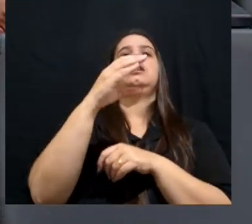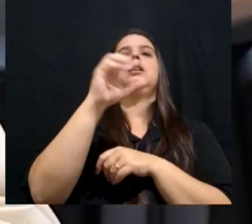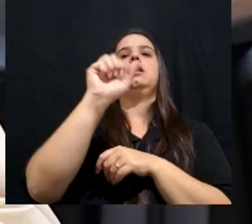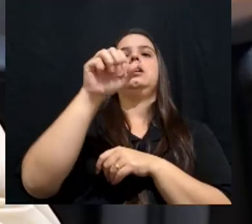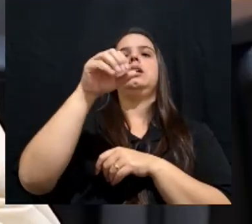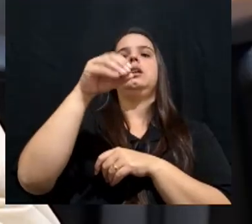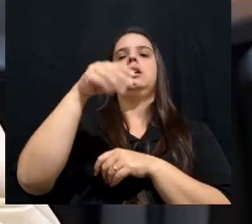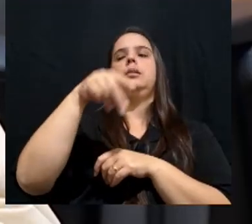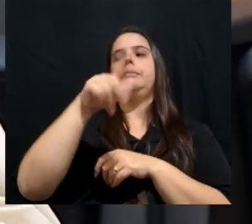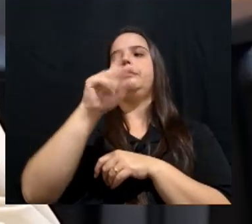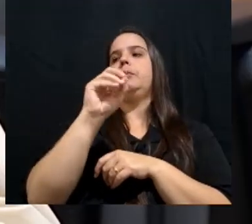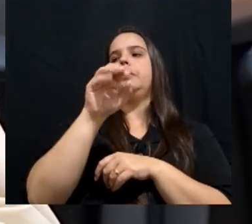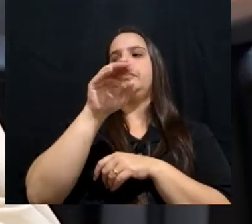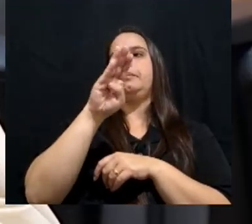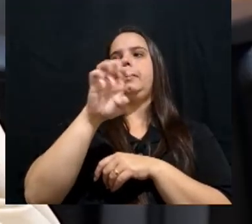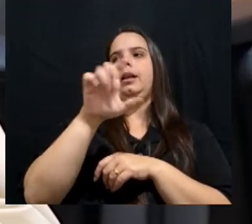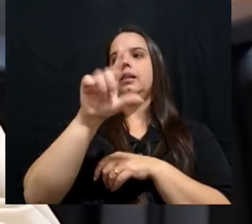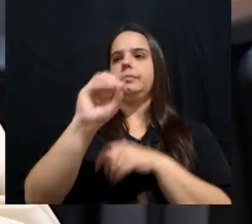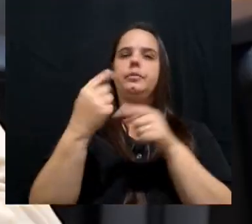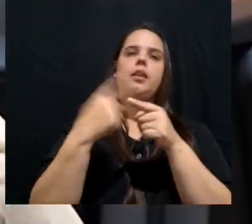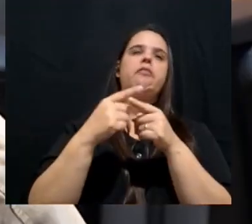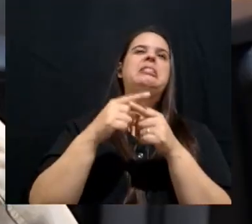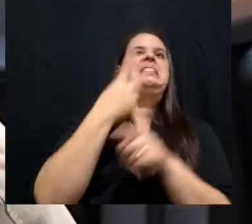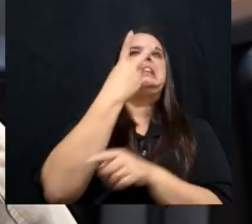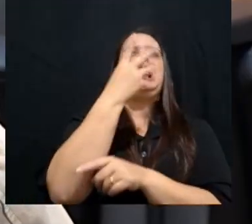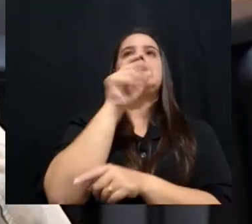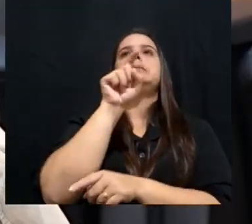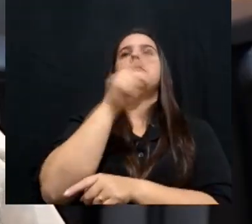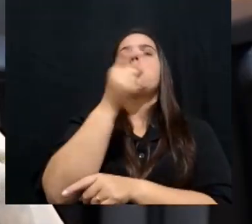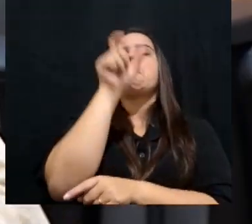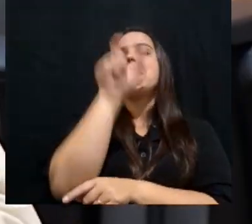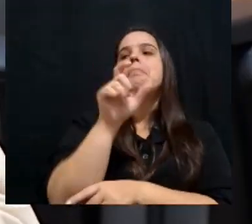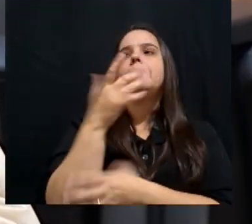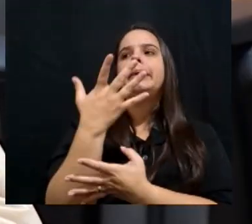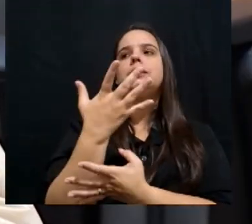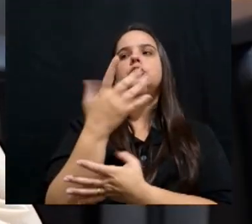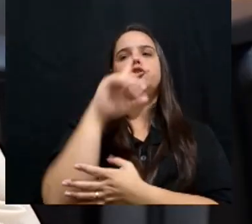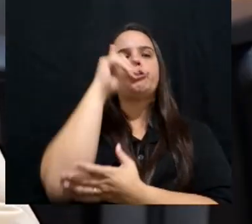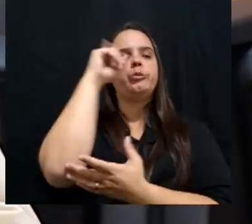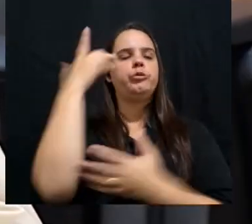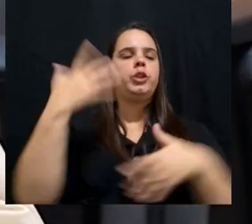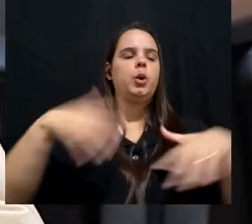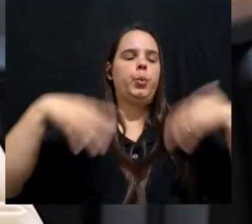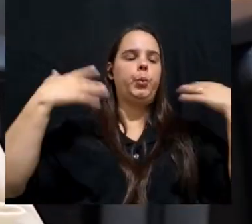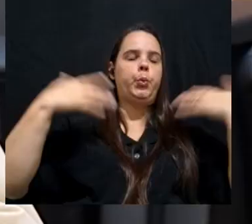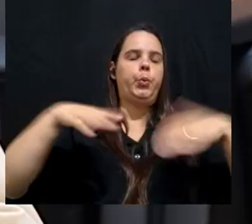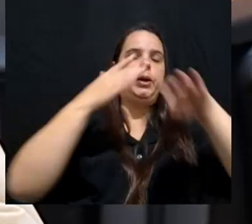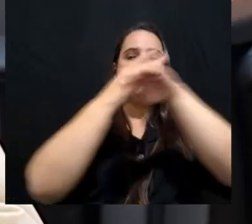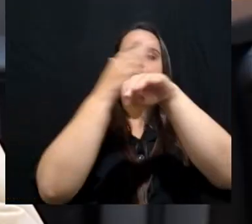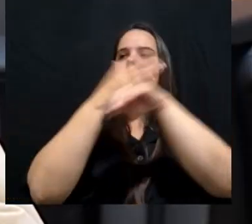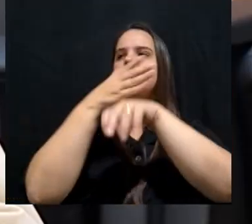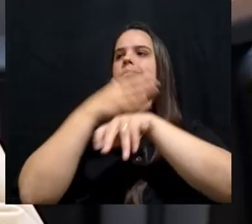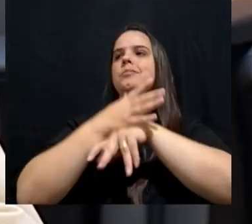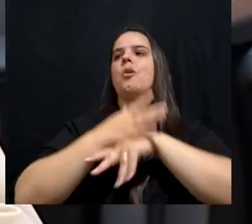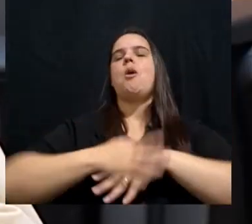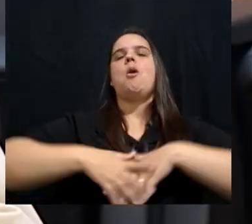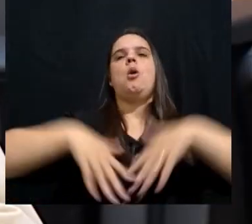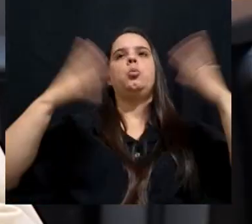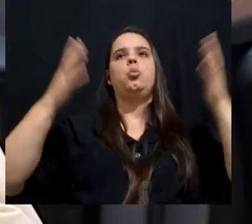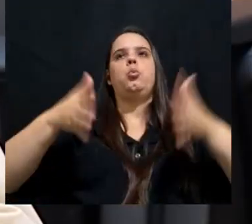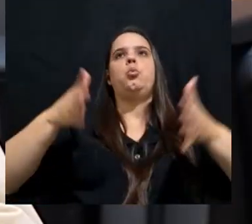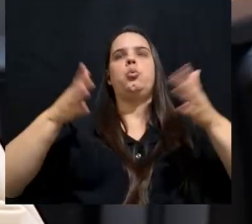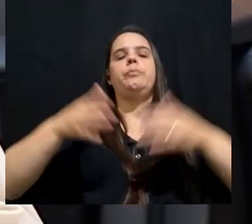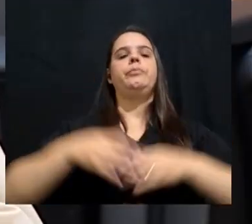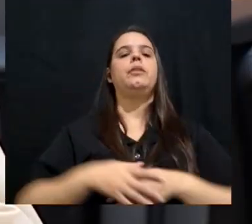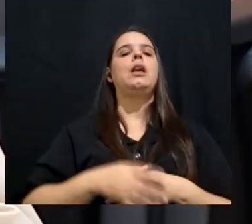Nossa, número significativo. Foi, né? Significativo. E naquele momento o governador, ele anunciou que não ficaria só